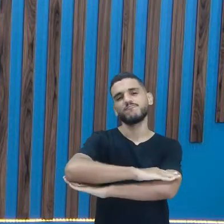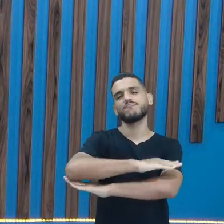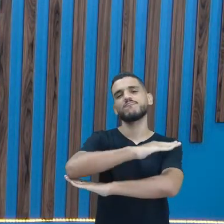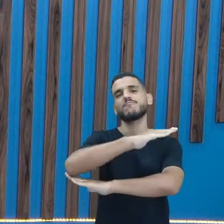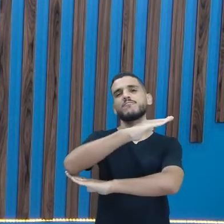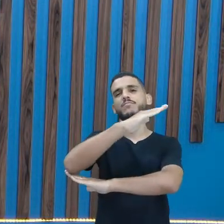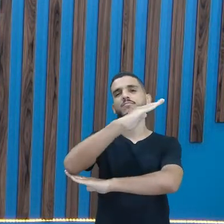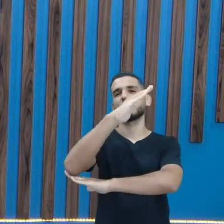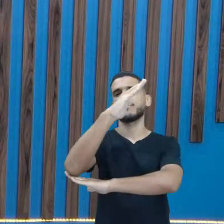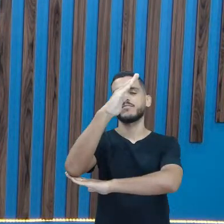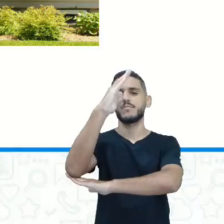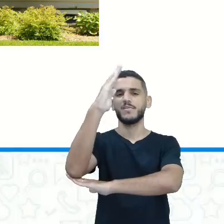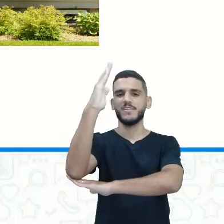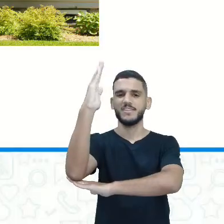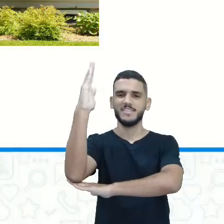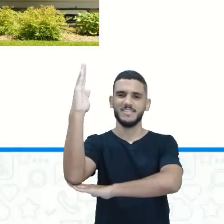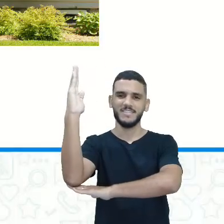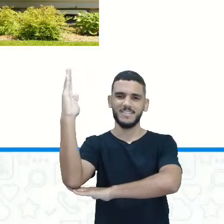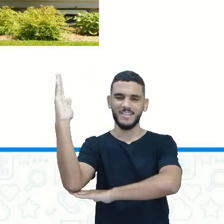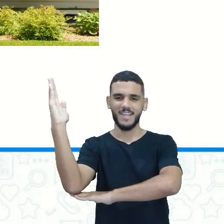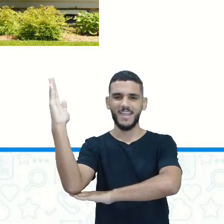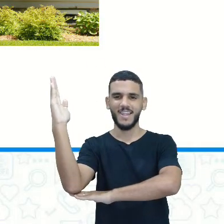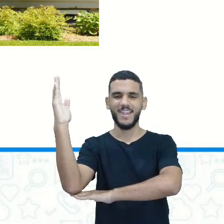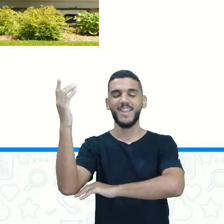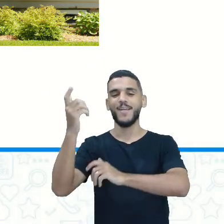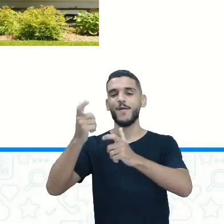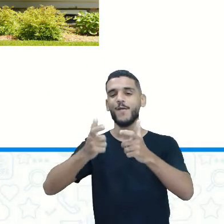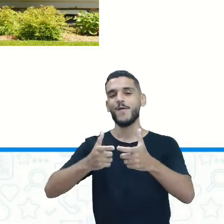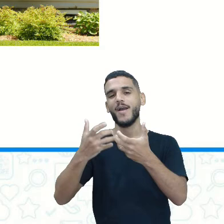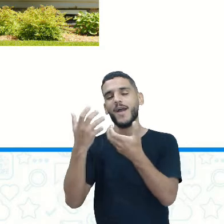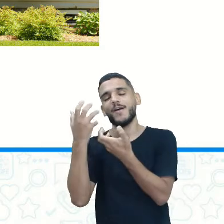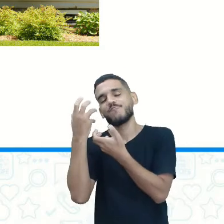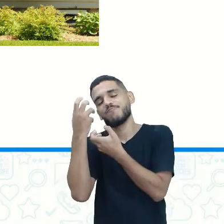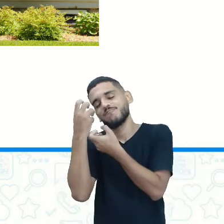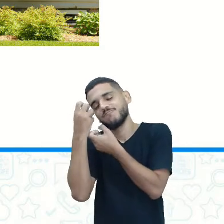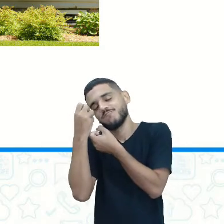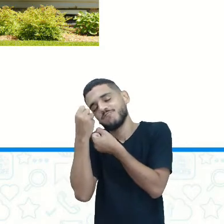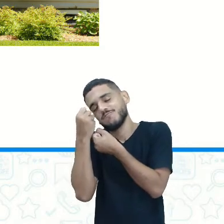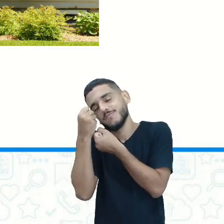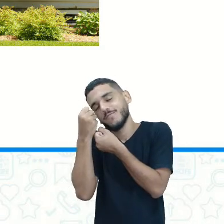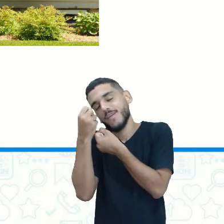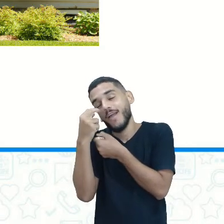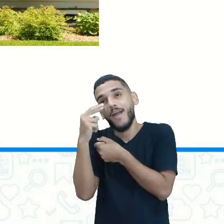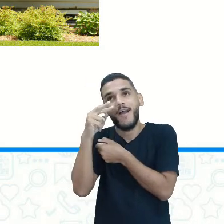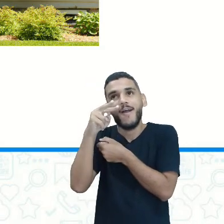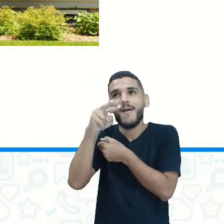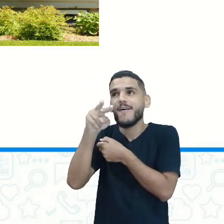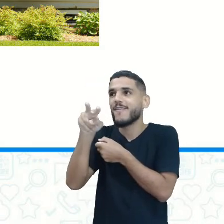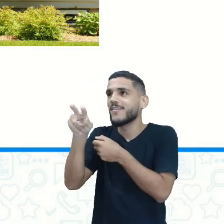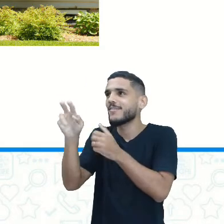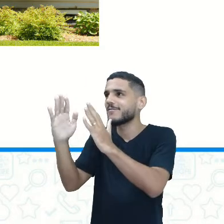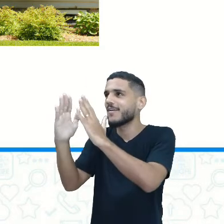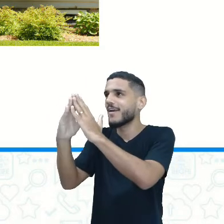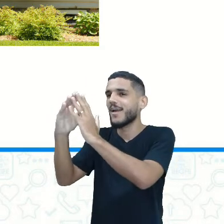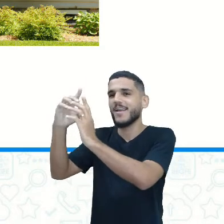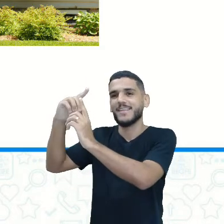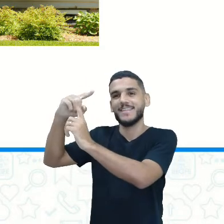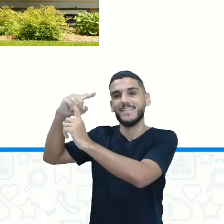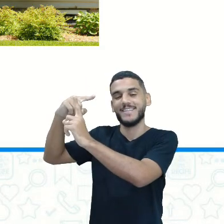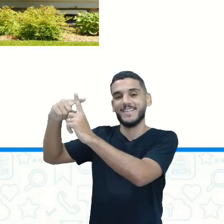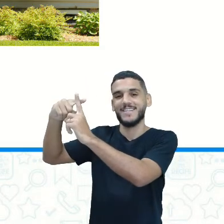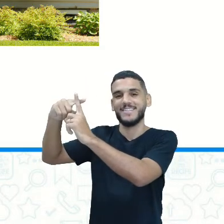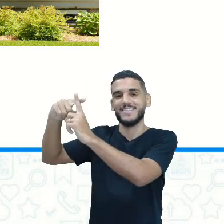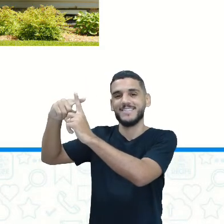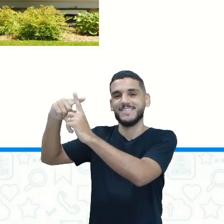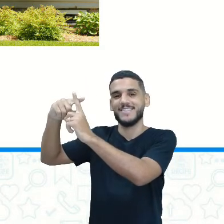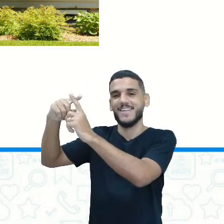do quarto de dormir, vejo uma igreja, um sinal de glória, vejo um muro branco e